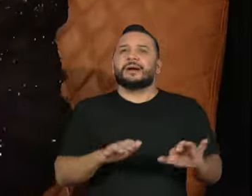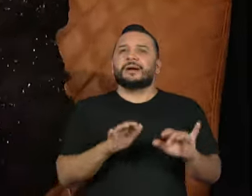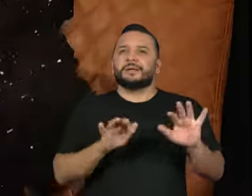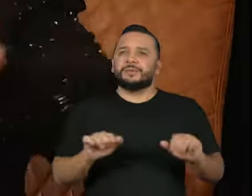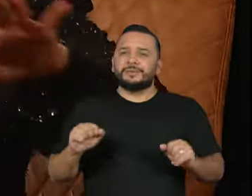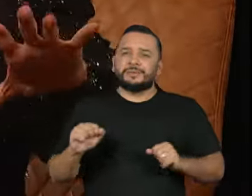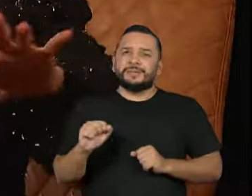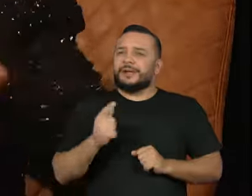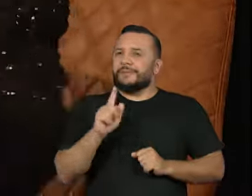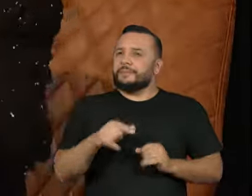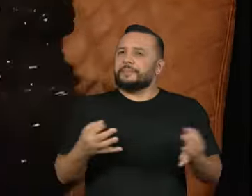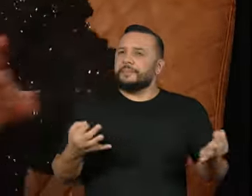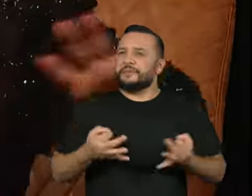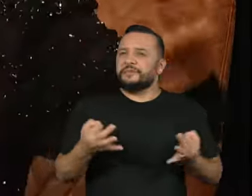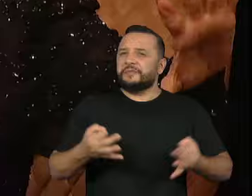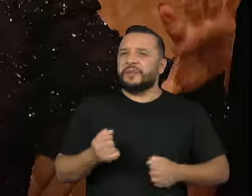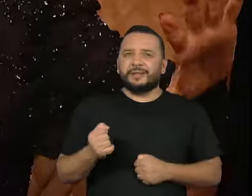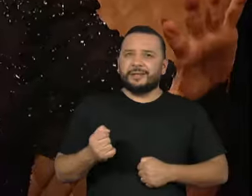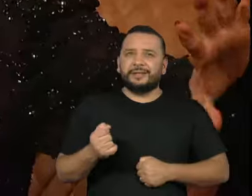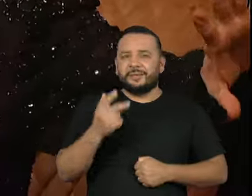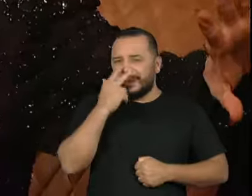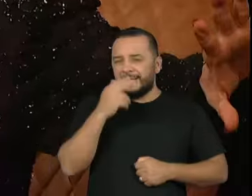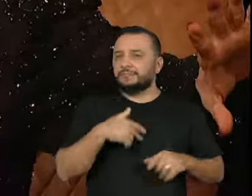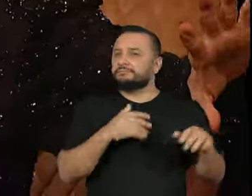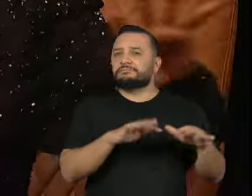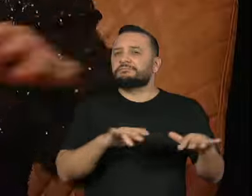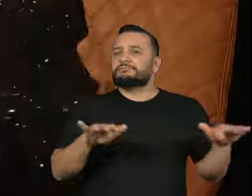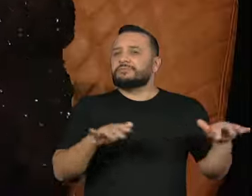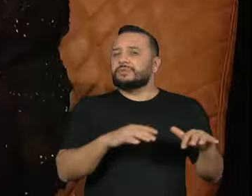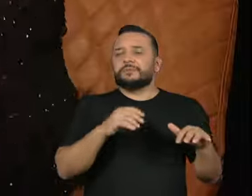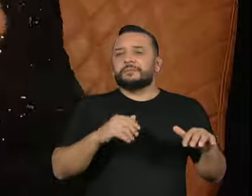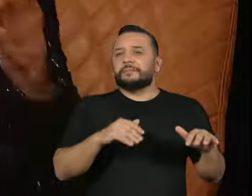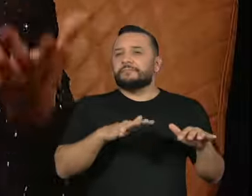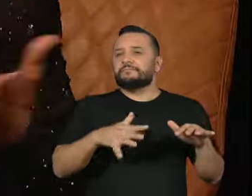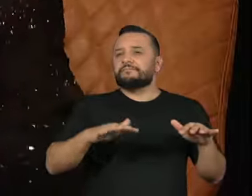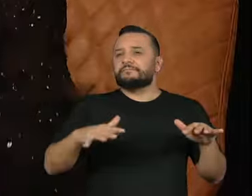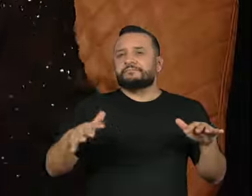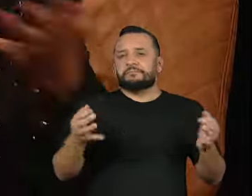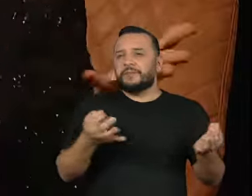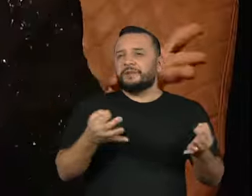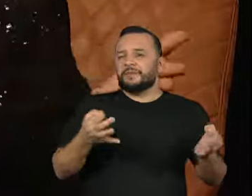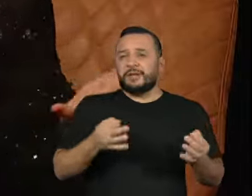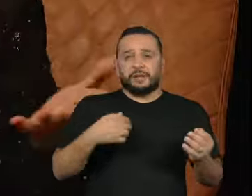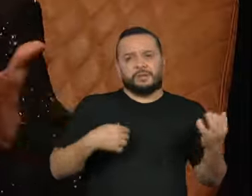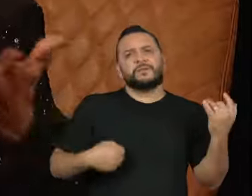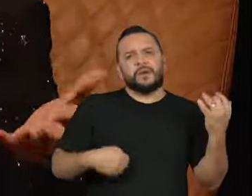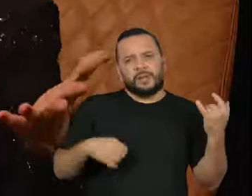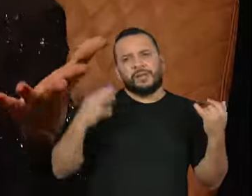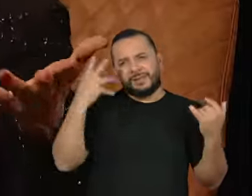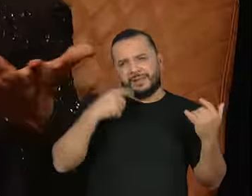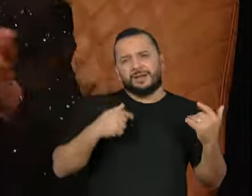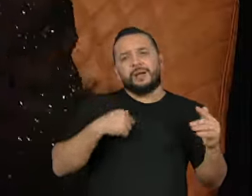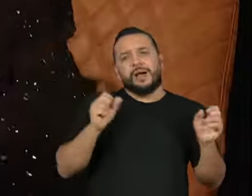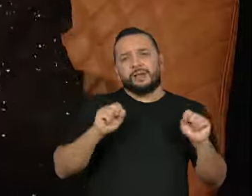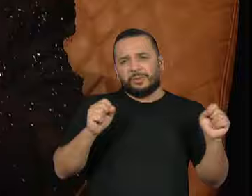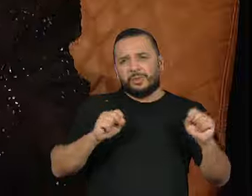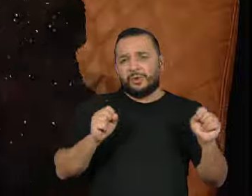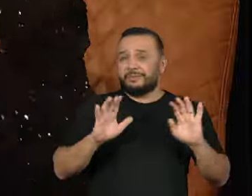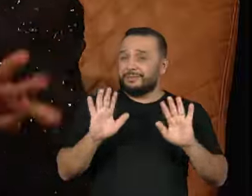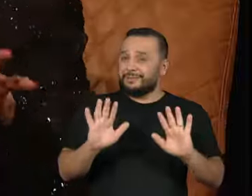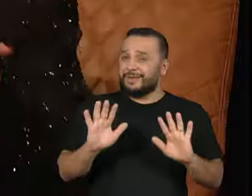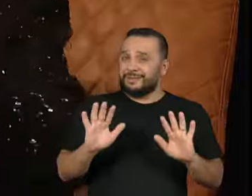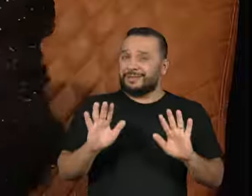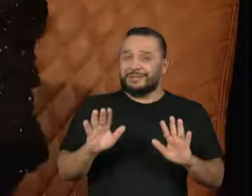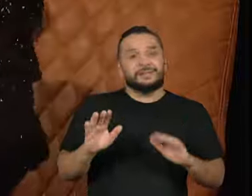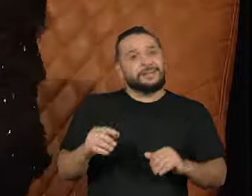é muito perfeito, né? Ele é completo harmonicamente. O violão é lindo, eu adoro, meu Deus, não é esse o problema. Mas é